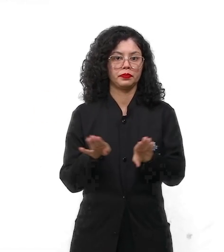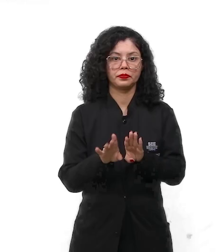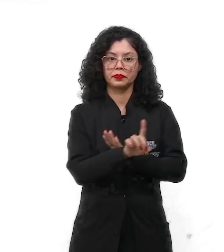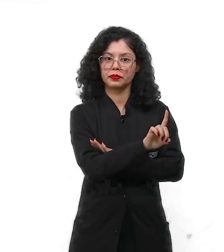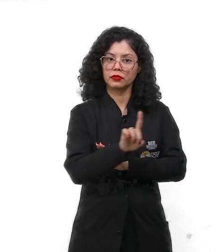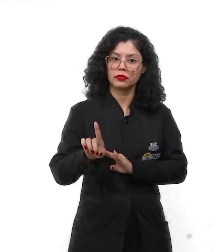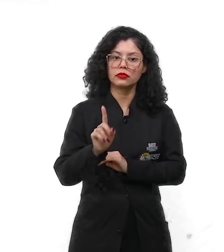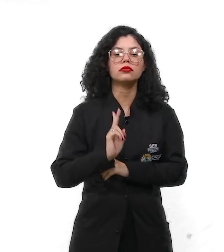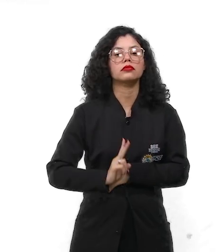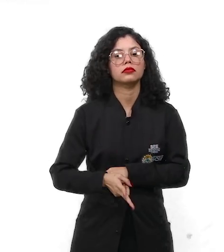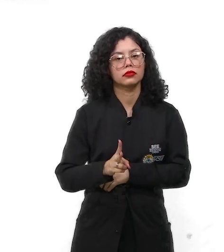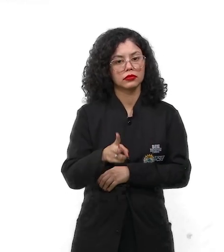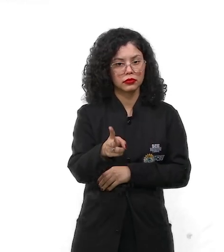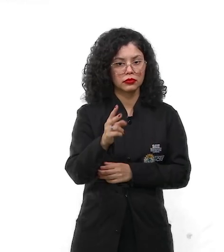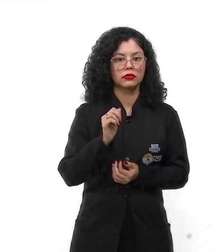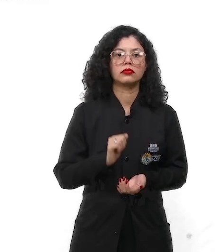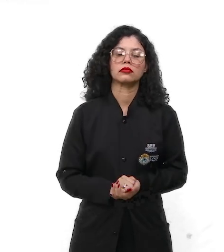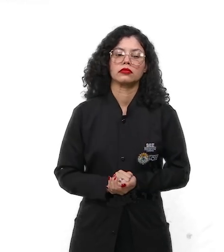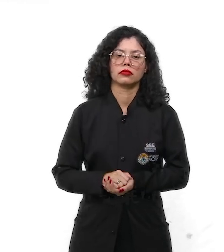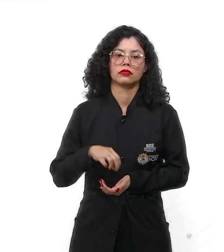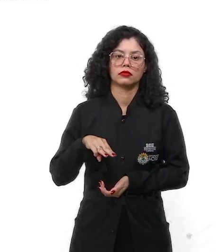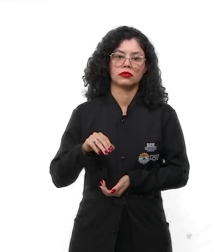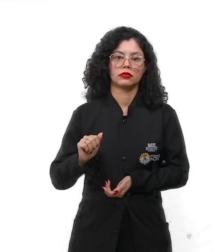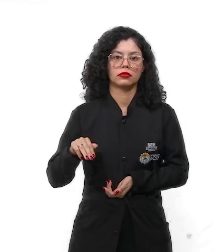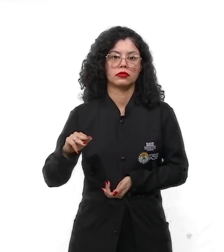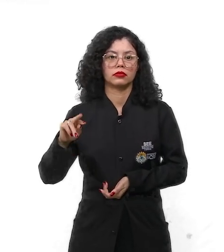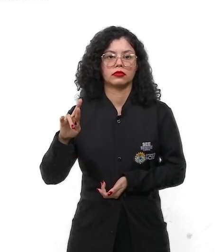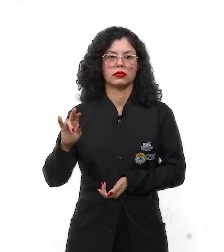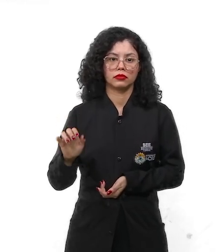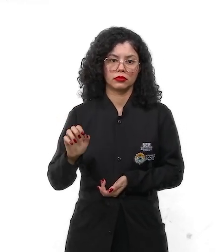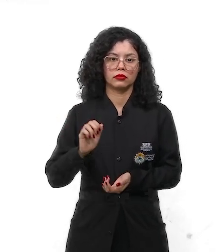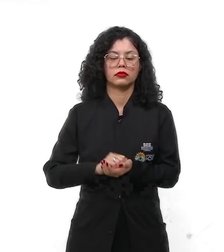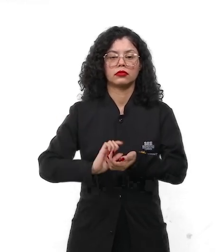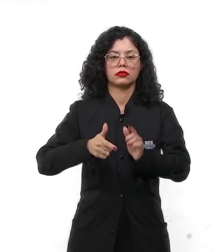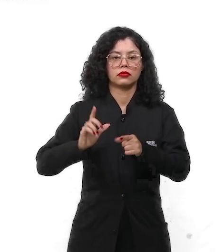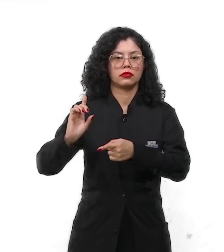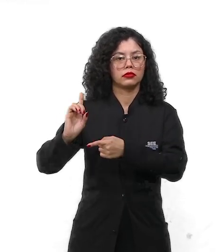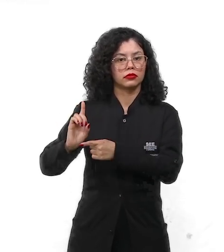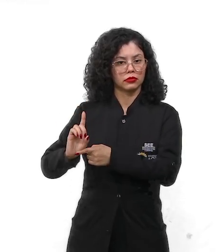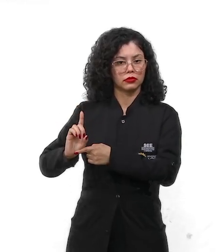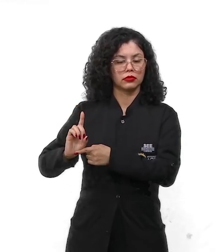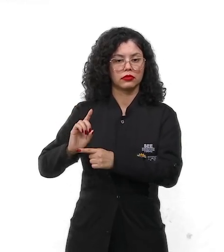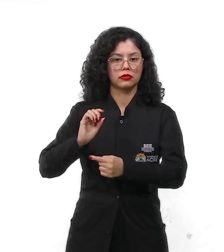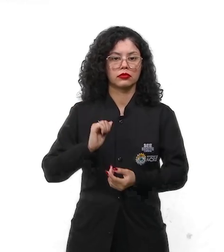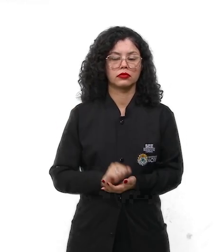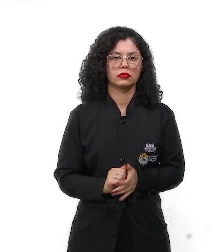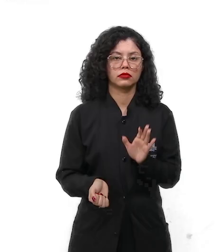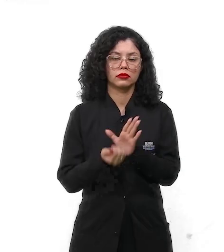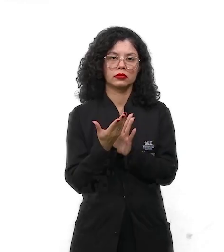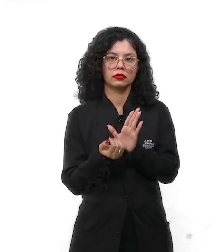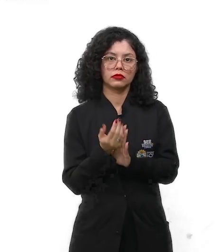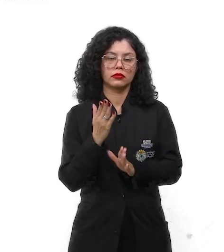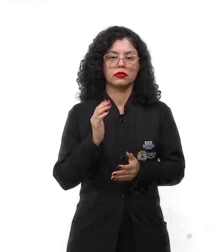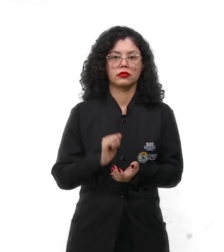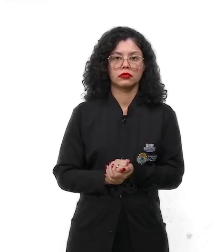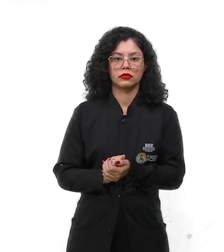não. Continua sendo mamute. Letra D. Gera